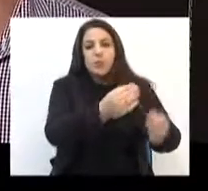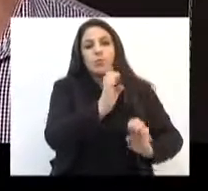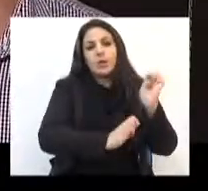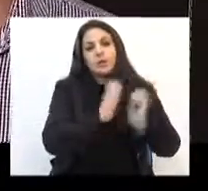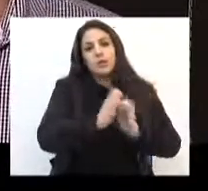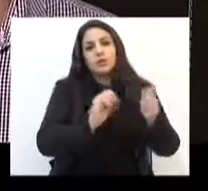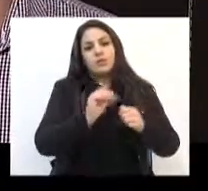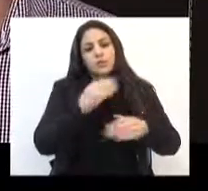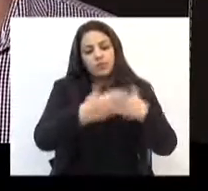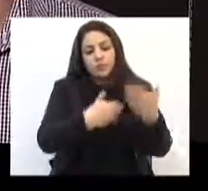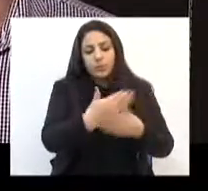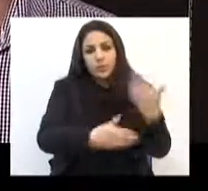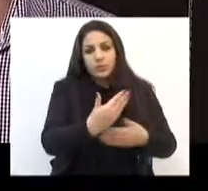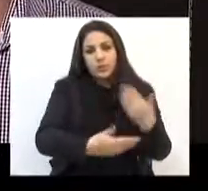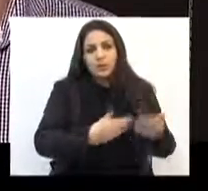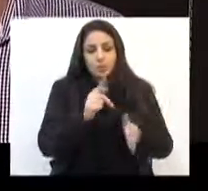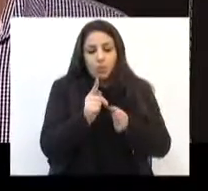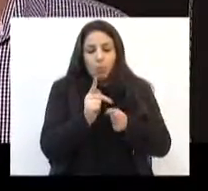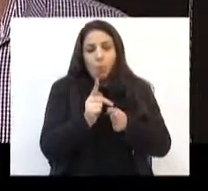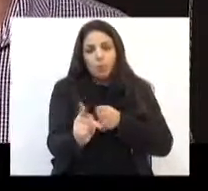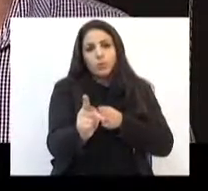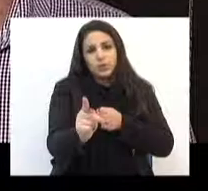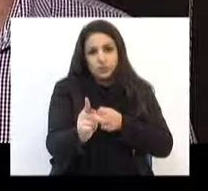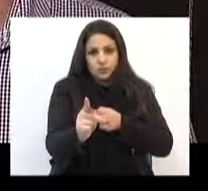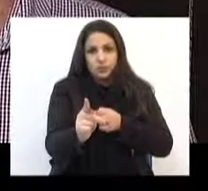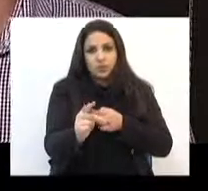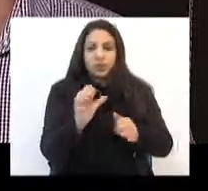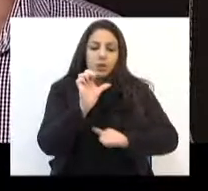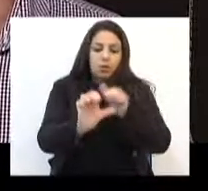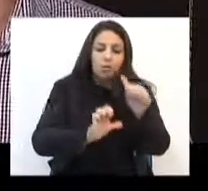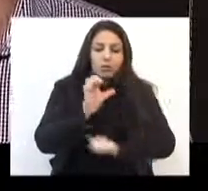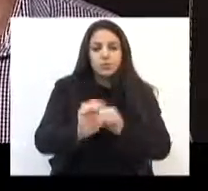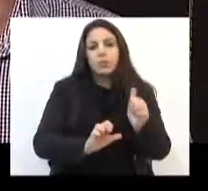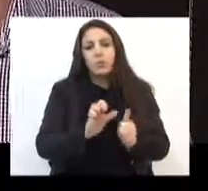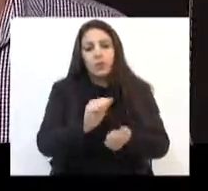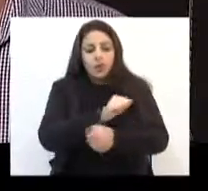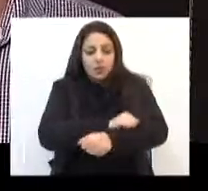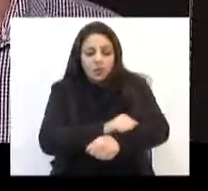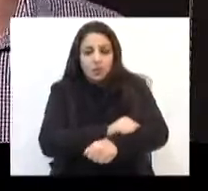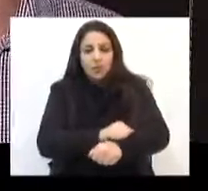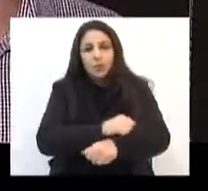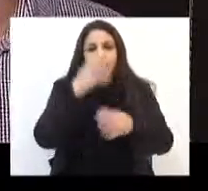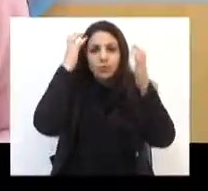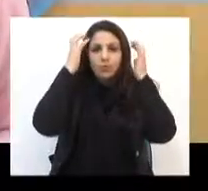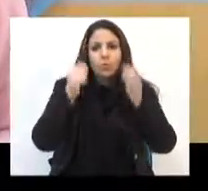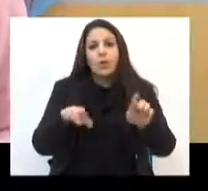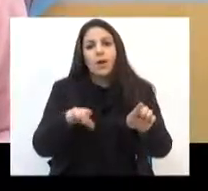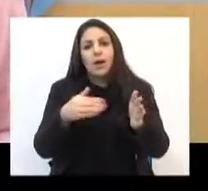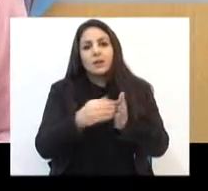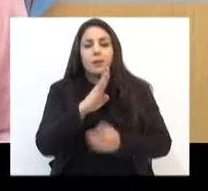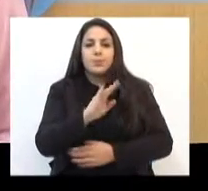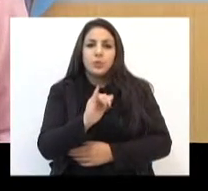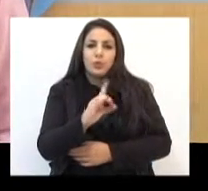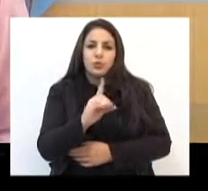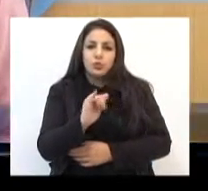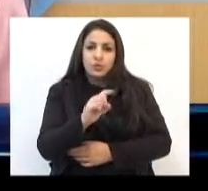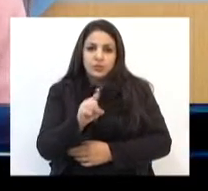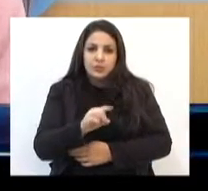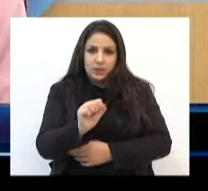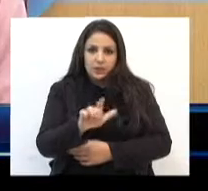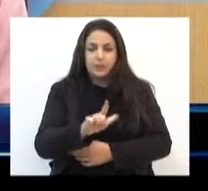há custo para ambas as partes, tanto estabelecimentos comerciais ou donas de casas. A gente faz o transbordo